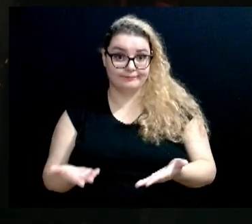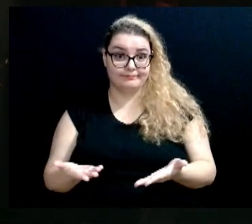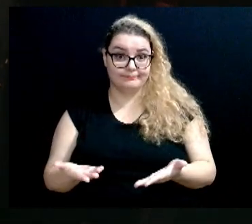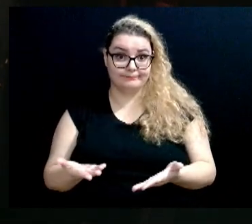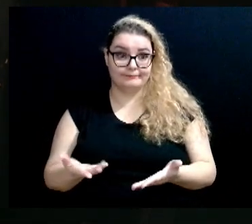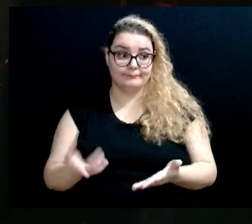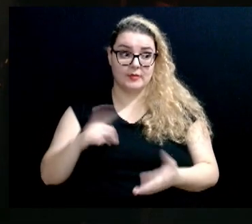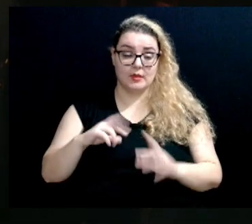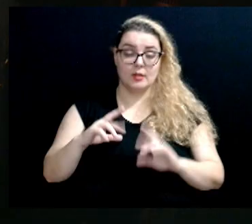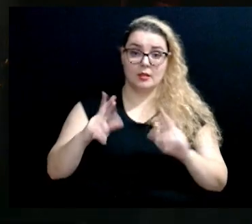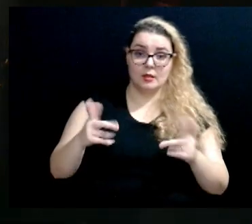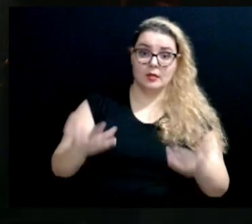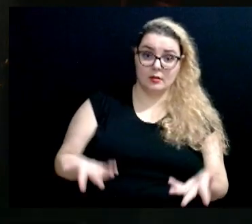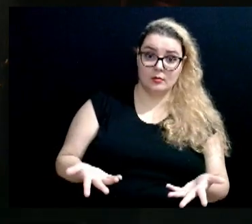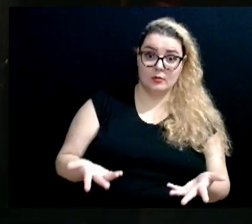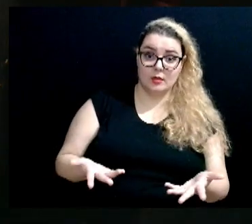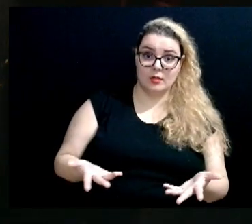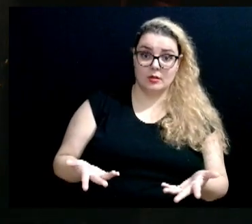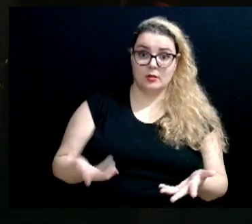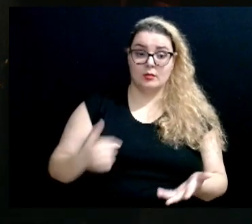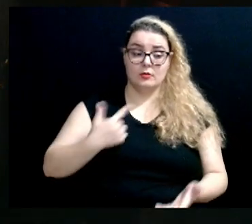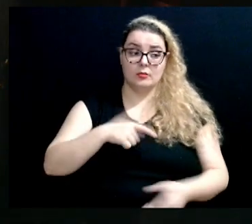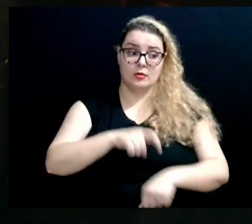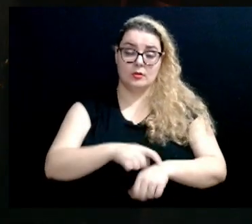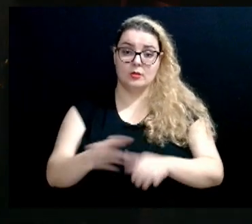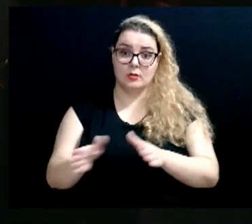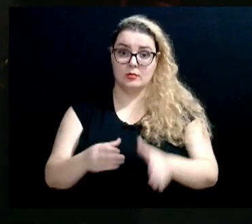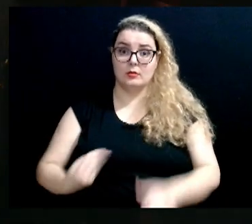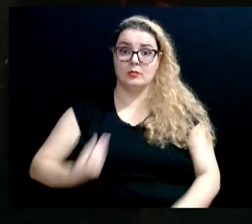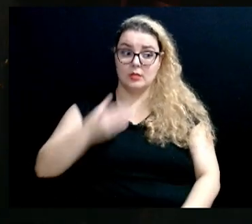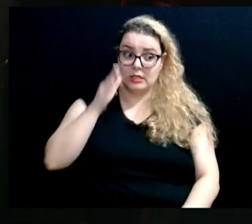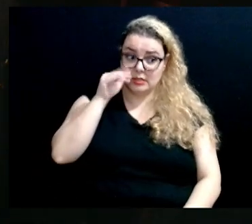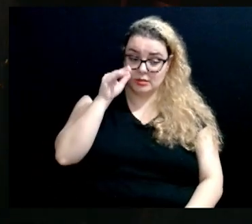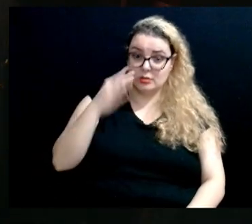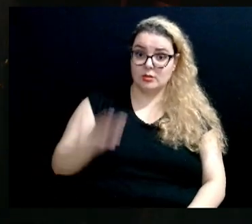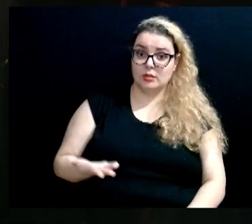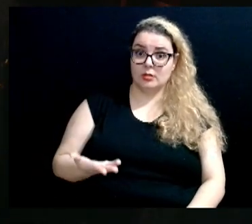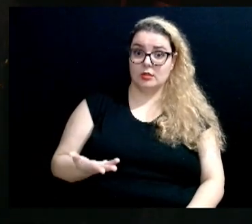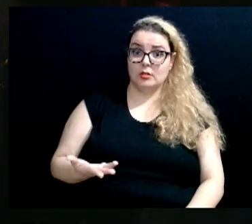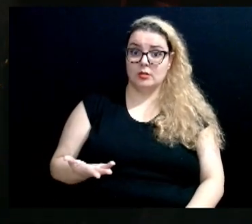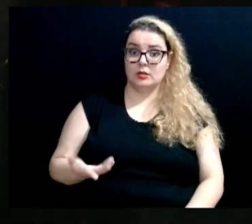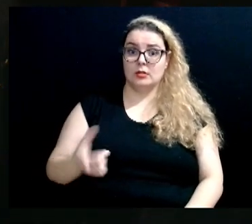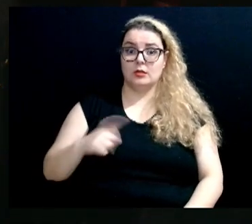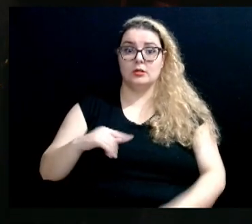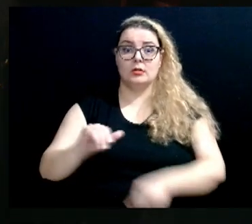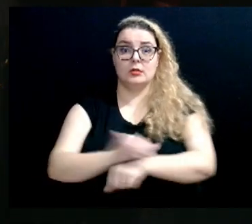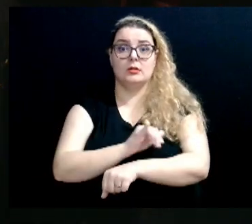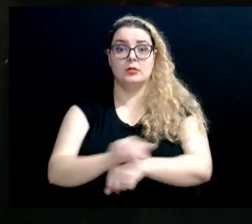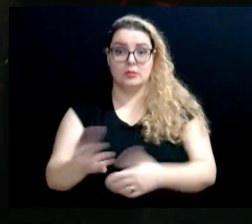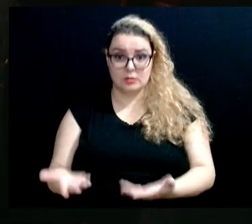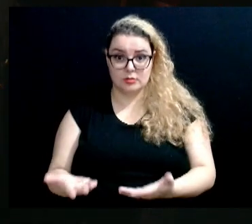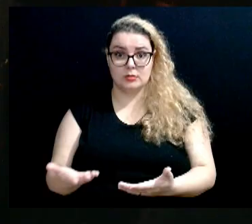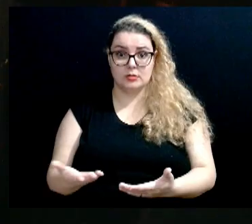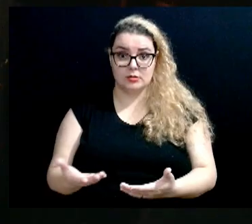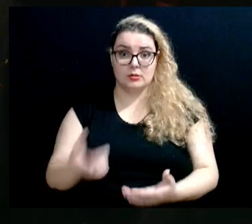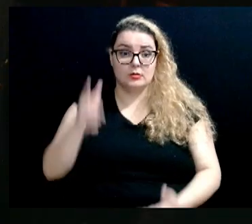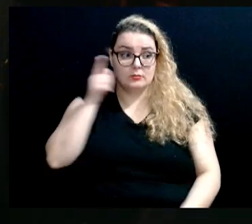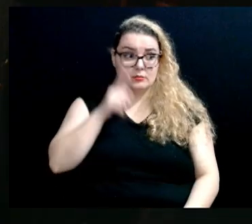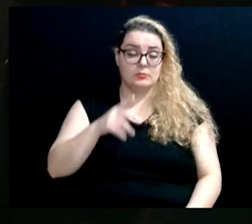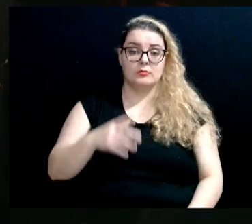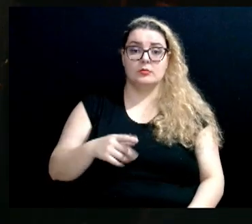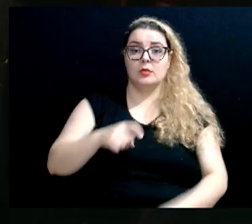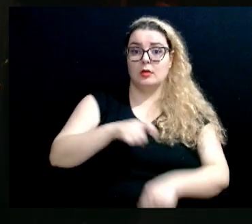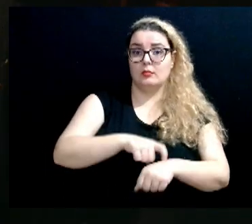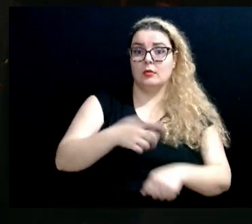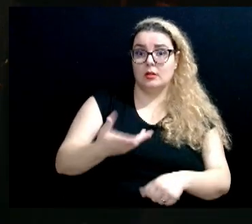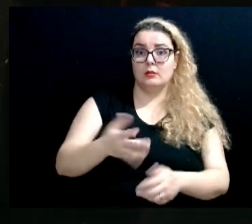aí. A gente vive numa época bem curiosa, porque a gente tem ferramentas para ganhar tempo, né? Percebe? Mas ao mesmo